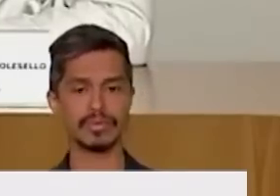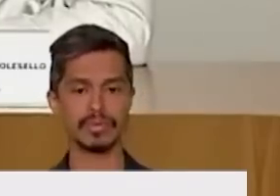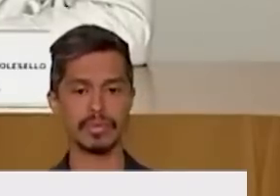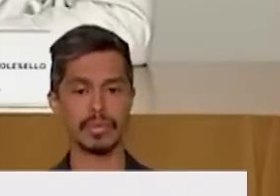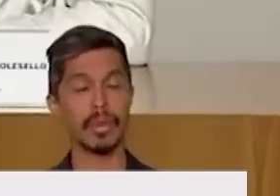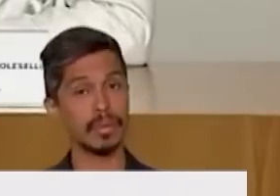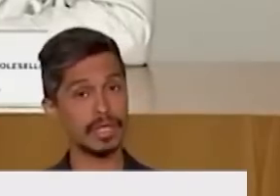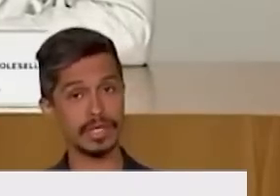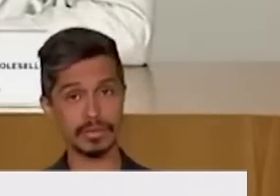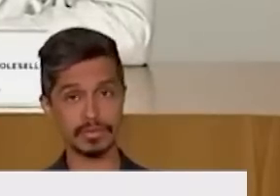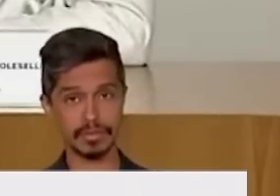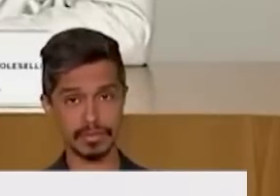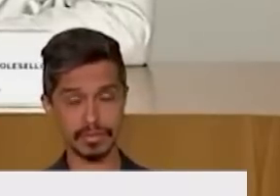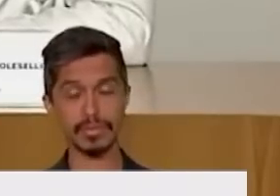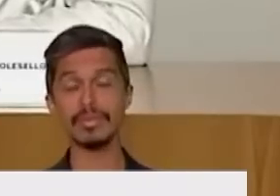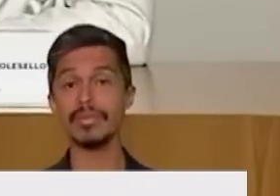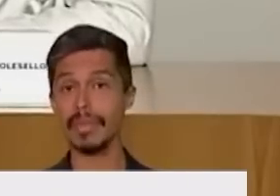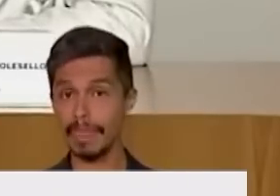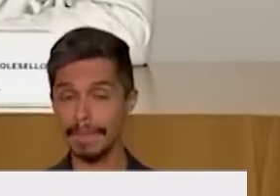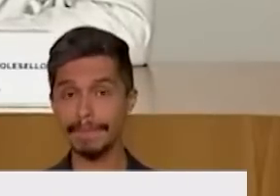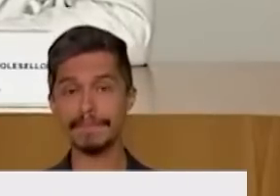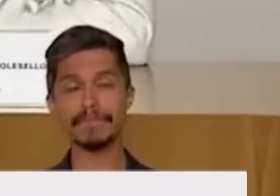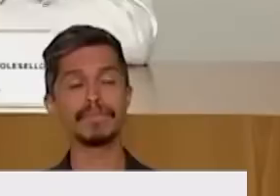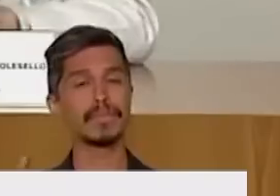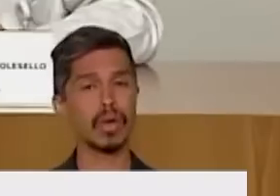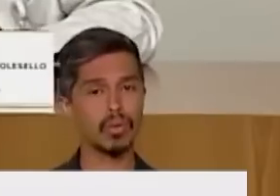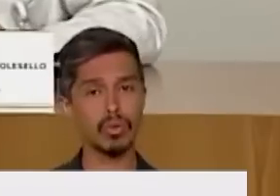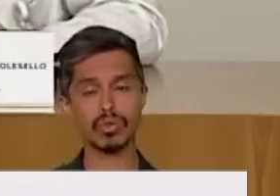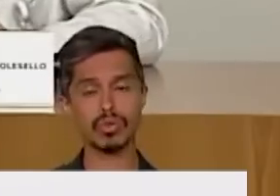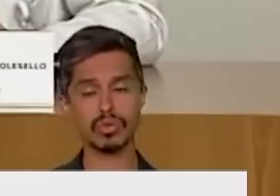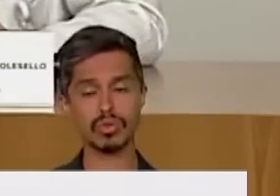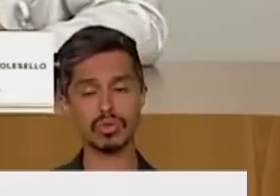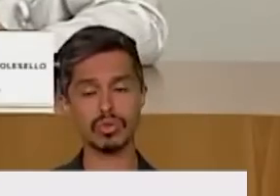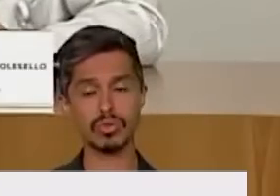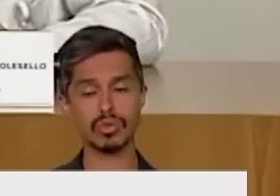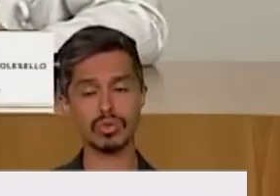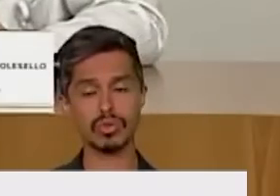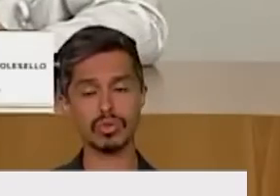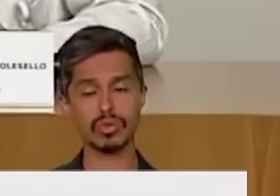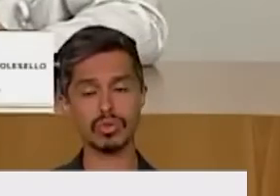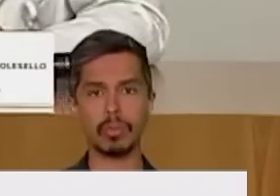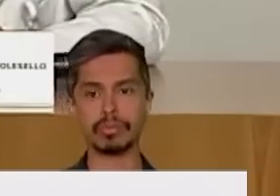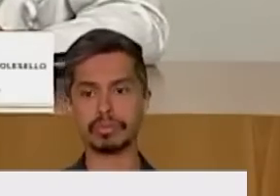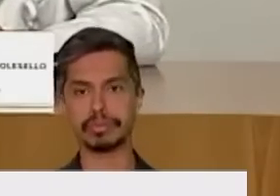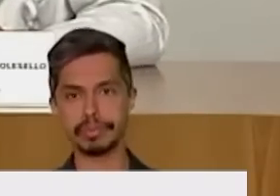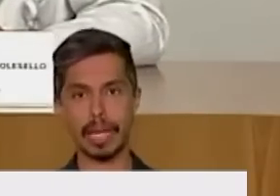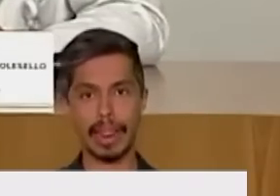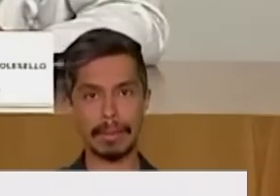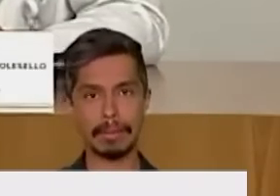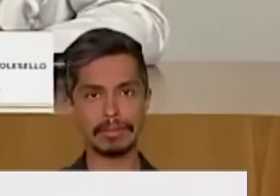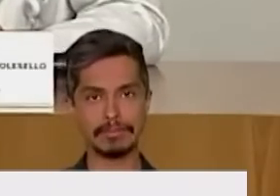fisioterapia, pela necessidade de manter alguns movimentos ainda restritos, né? Ele vai retornar